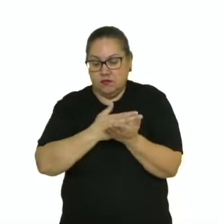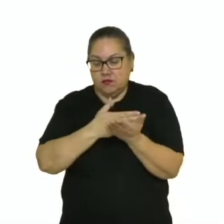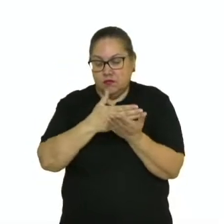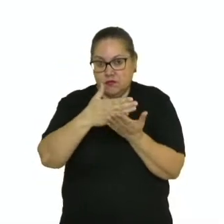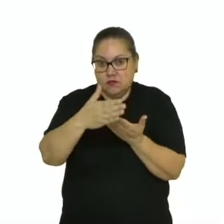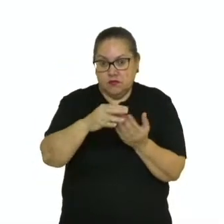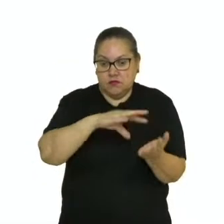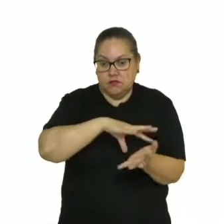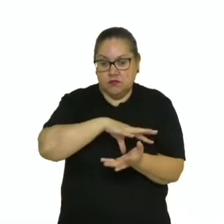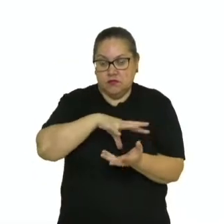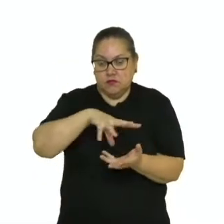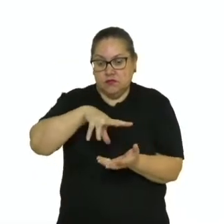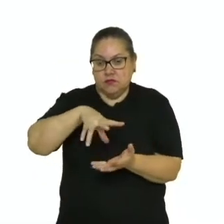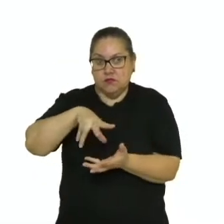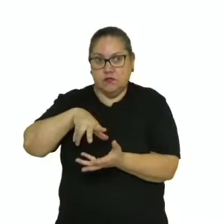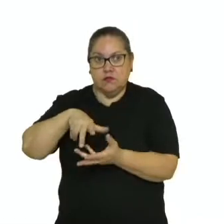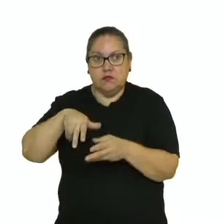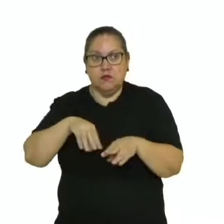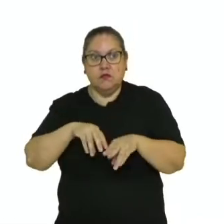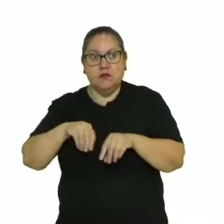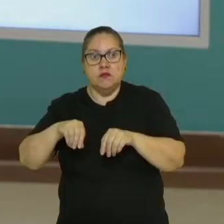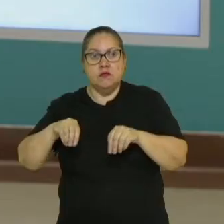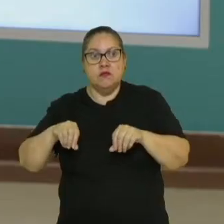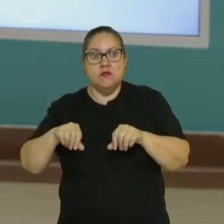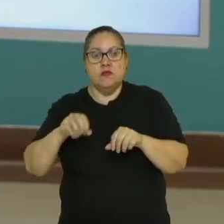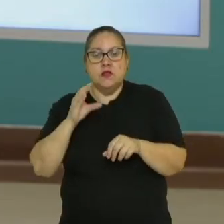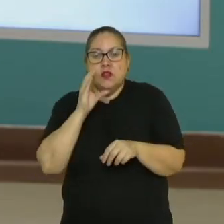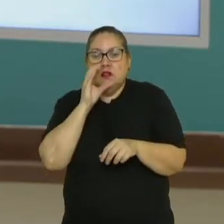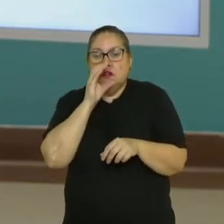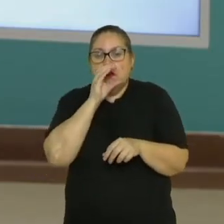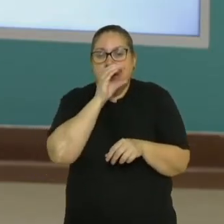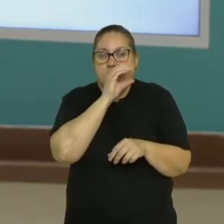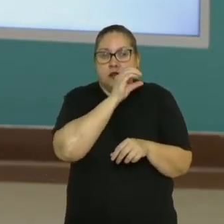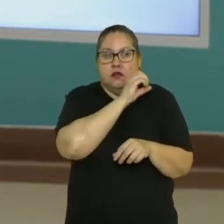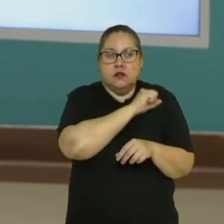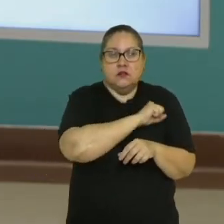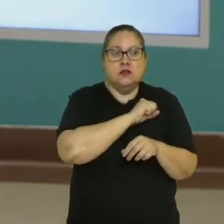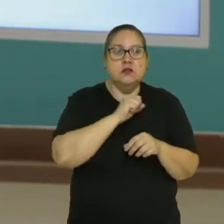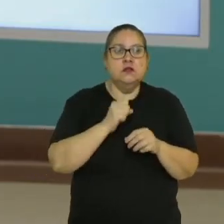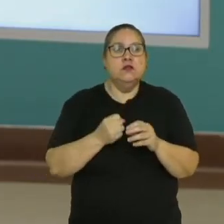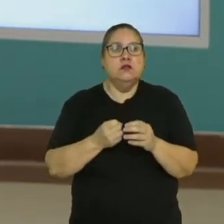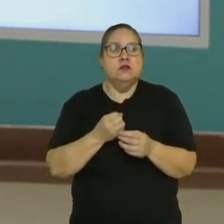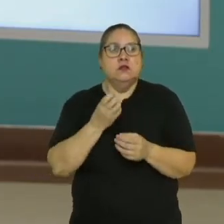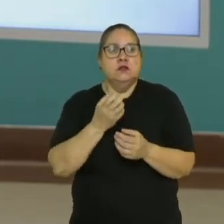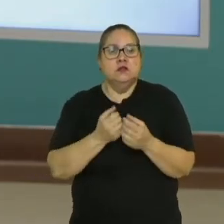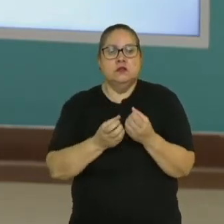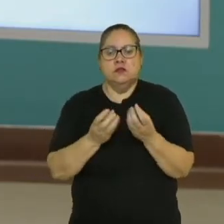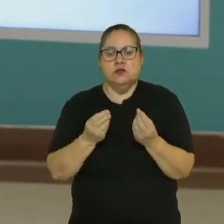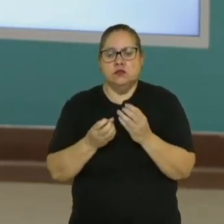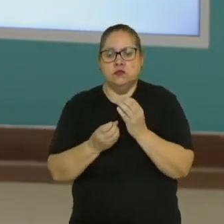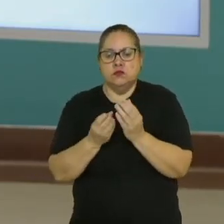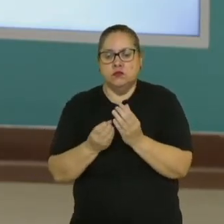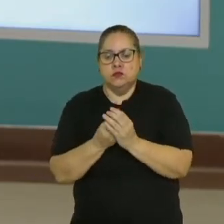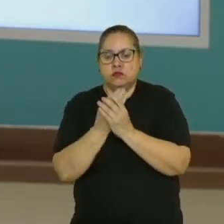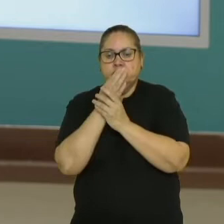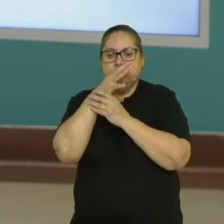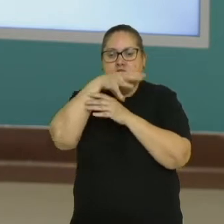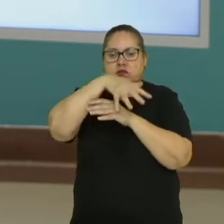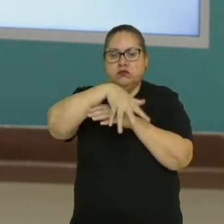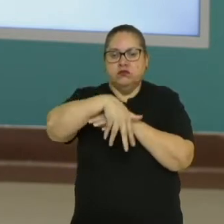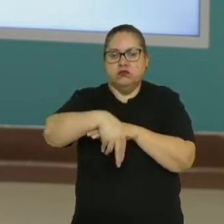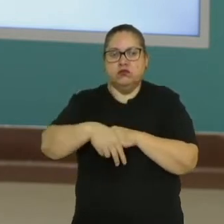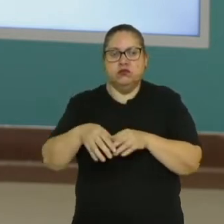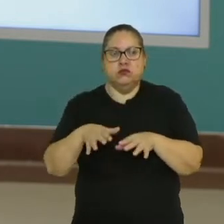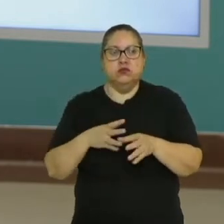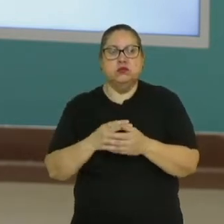sua formação, a superfície da Terra era muito quente e contava com inúmeros vulcões em constante